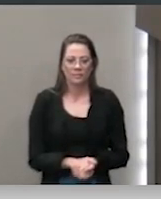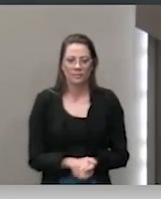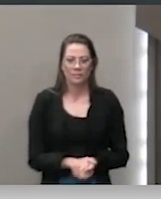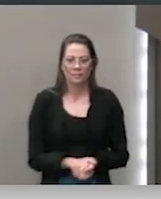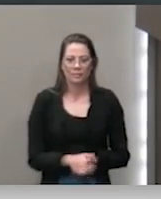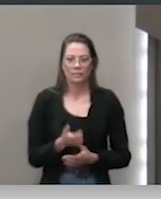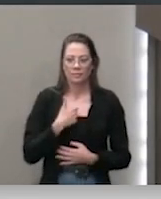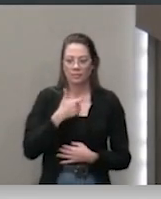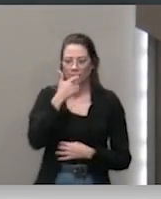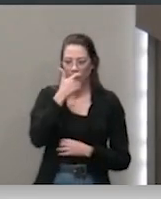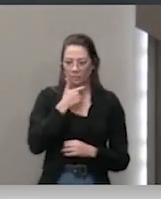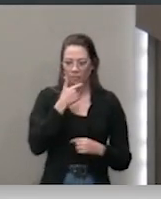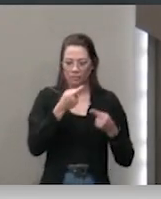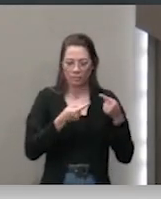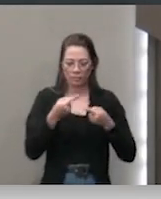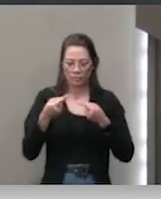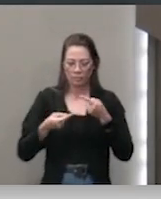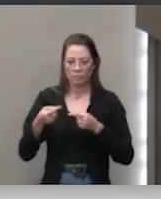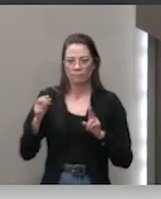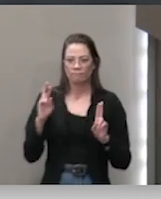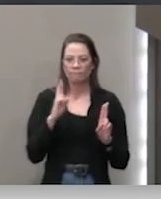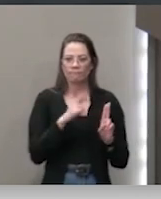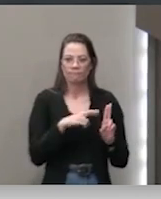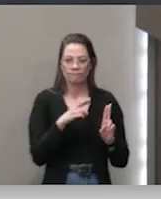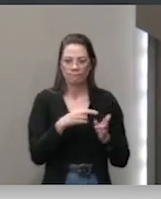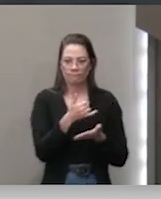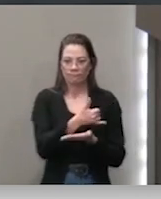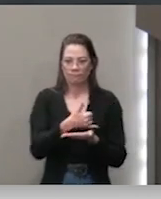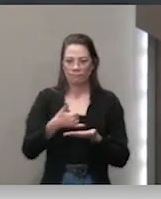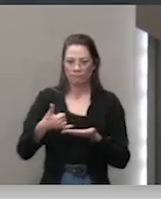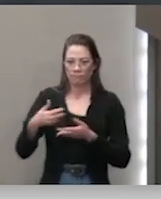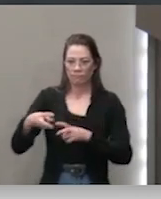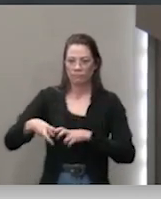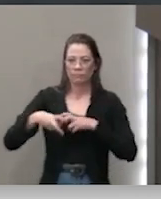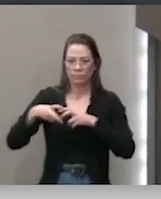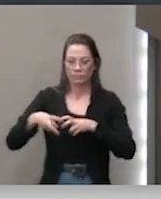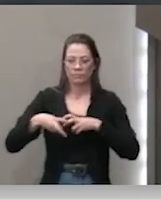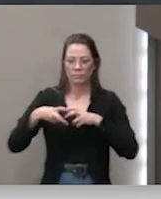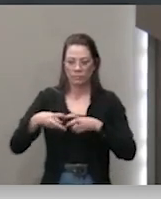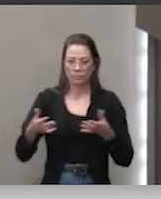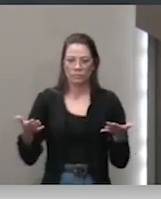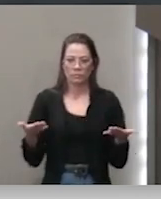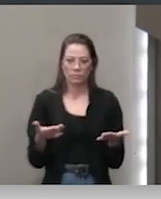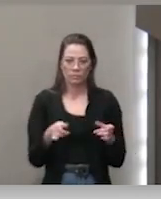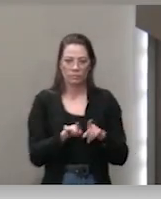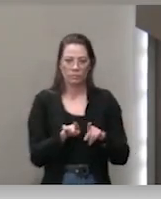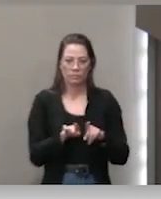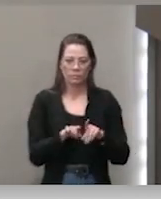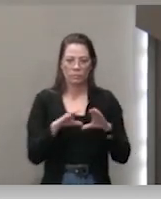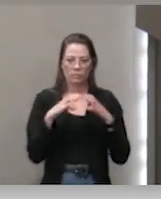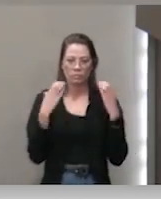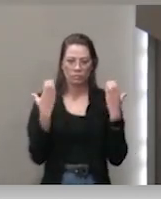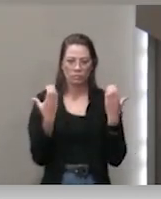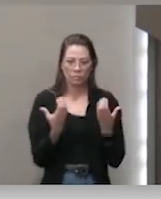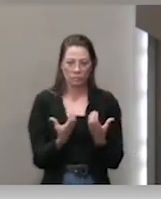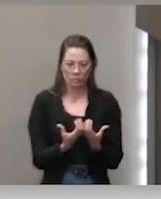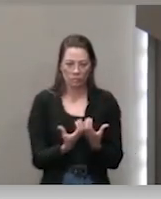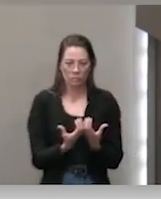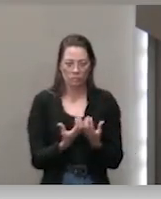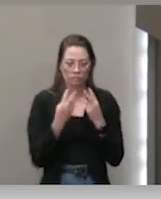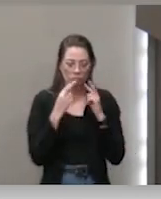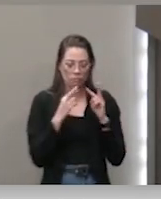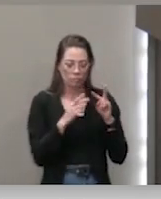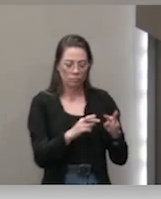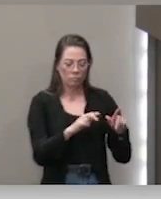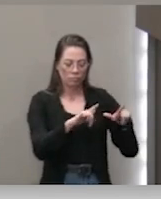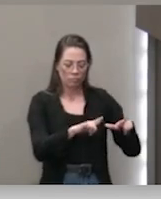Eu acho que o debate aqui, referente a essa questão do asfalto no meio rural, e agora a comunidade de São Roque, distrito de